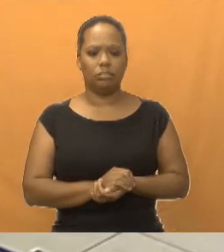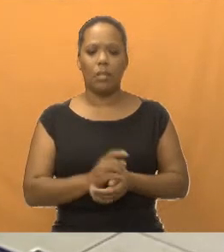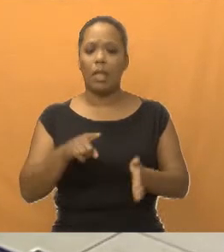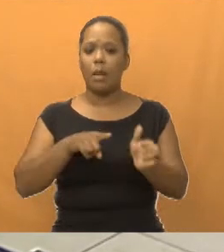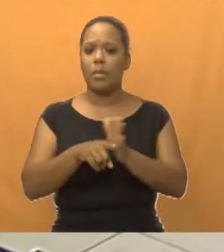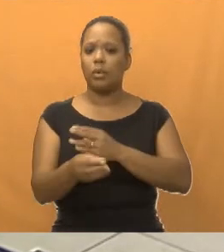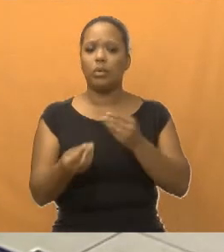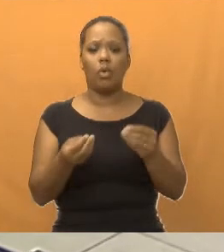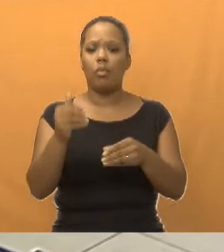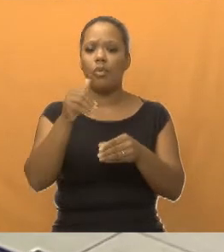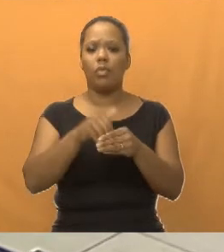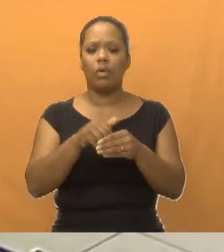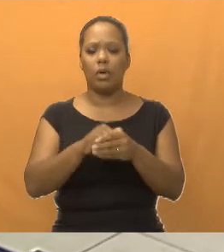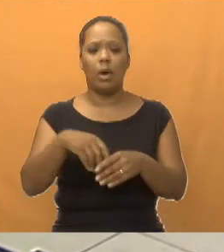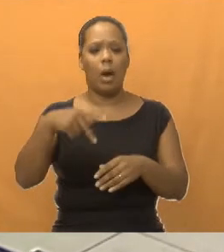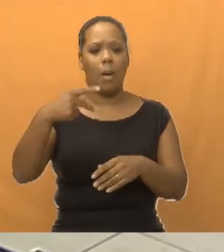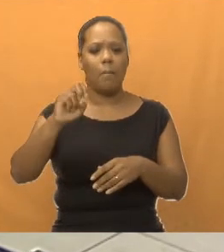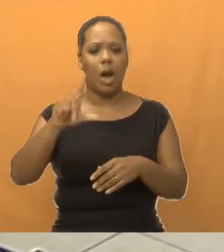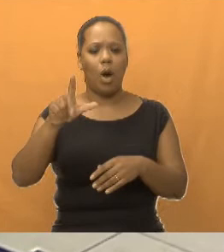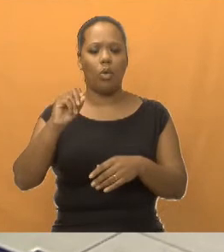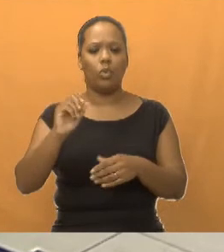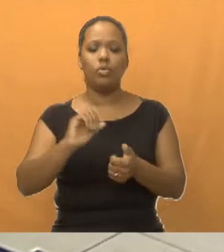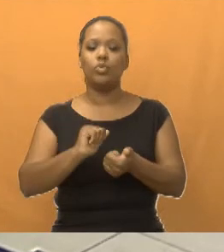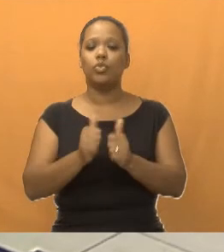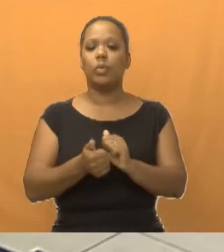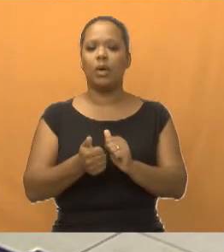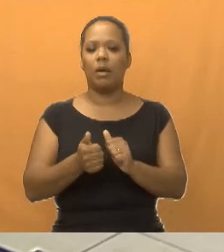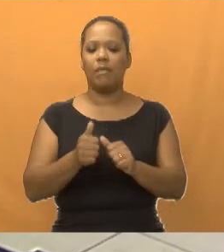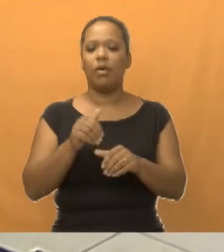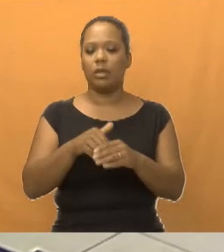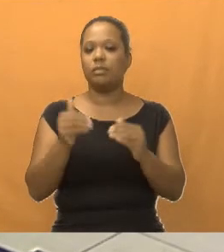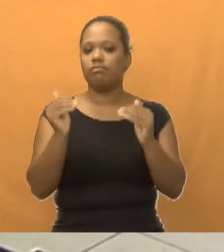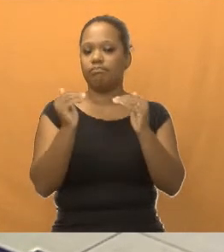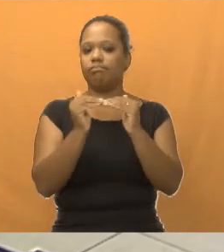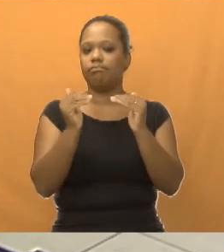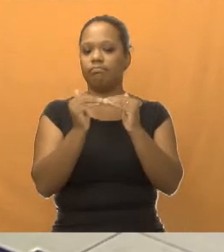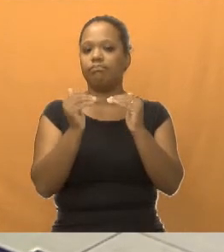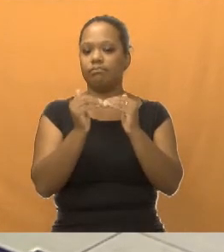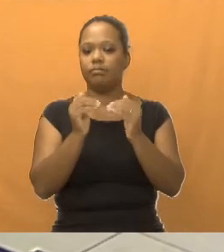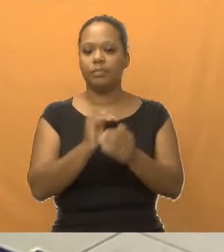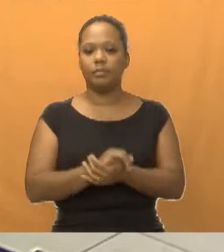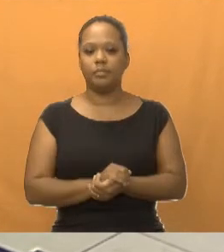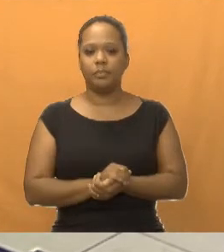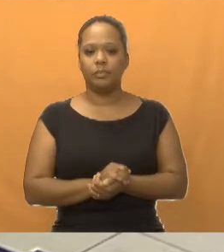Como vota o vereador Paulinho do Esporte? Favorável.